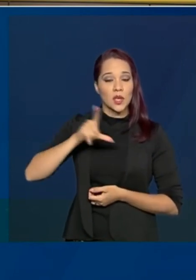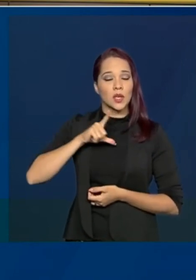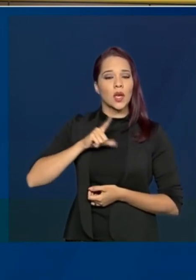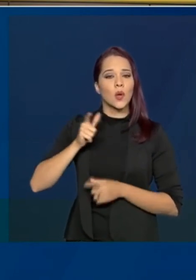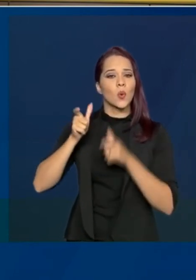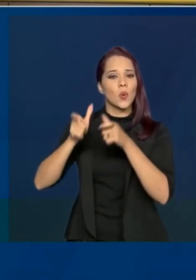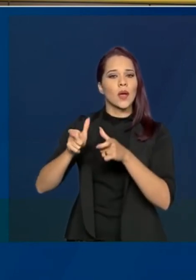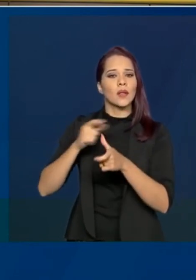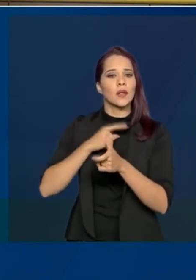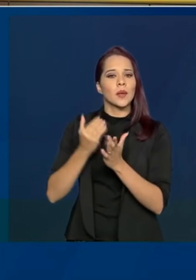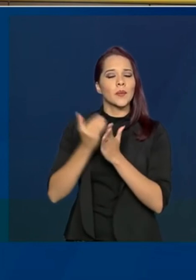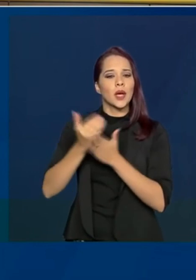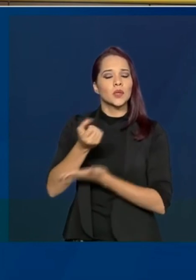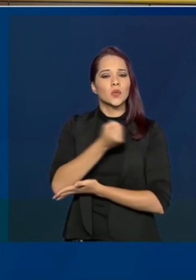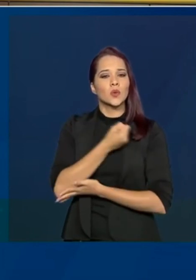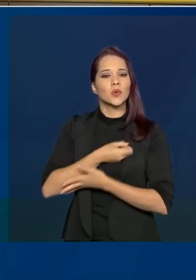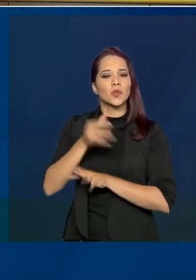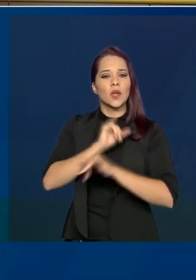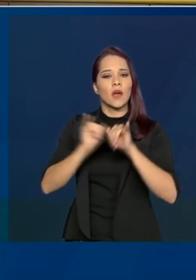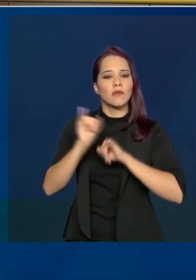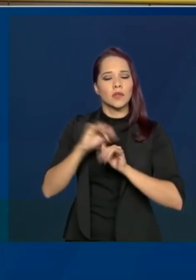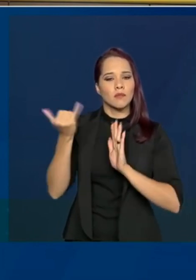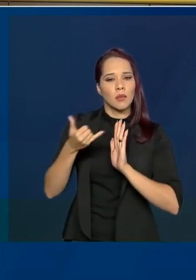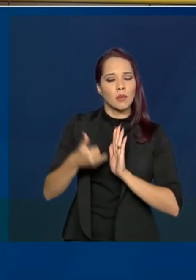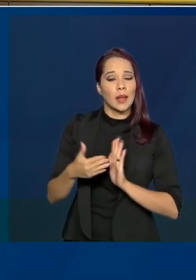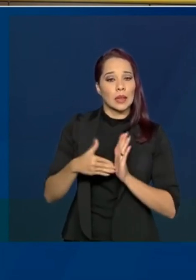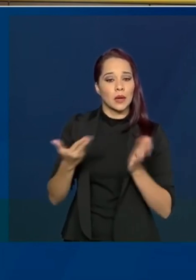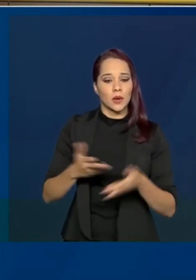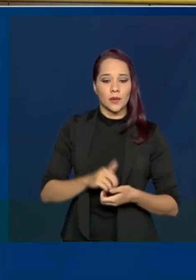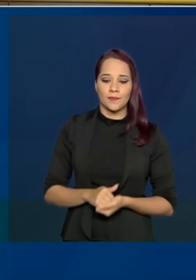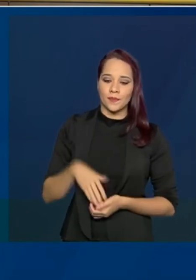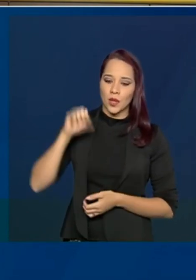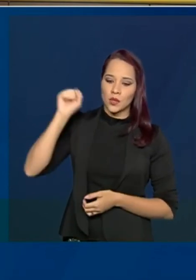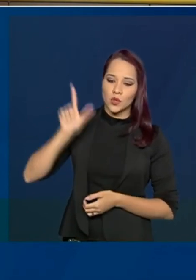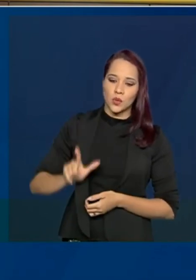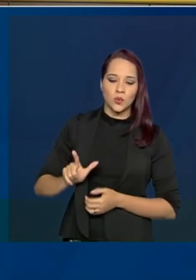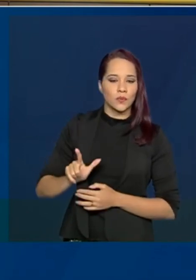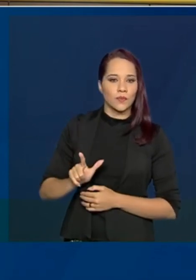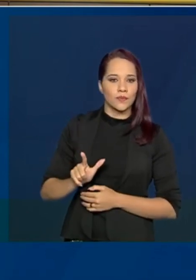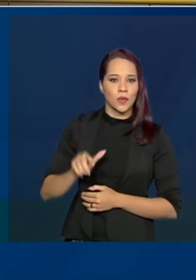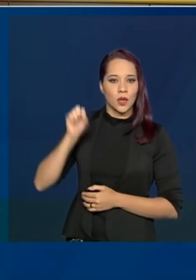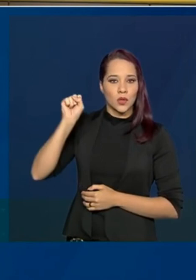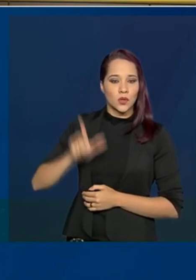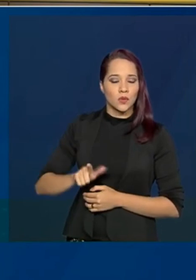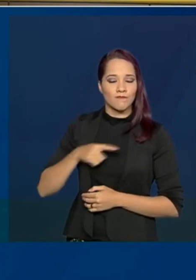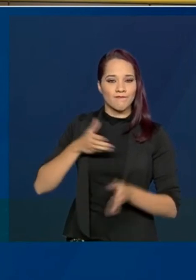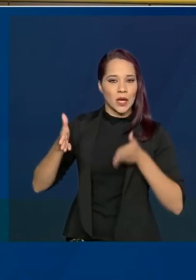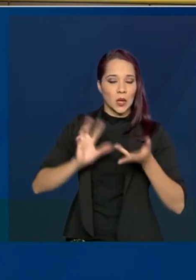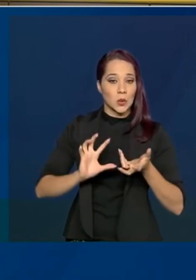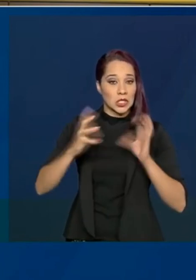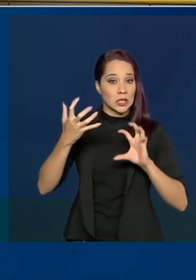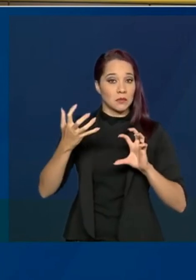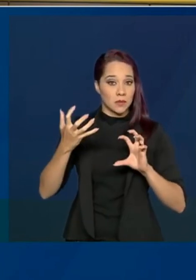concentra o maior número de casos notificados até o momento. A região sul, seguindo o padrão de sazonalidade, ela